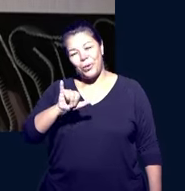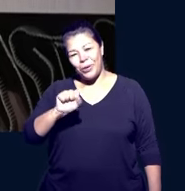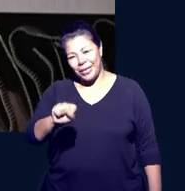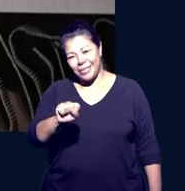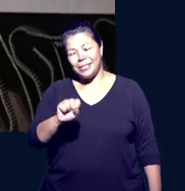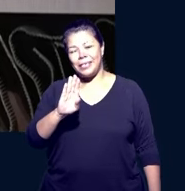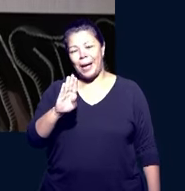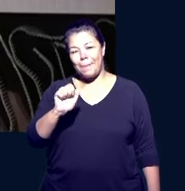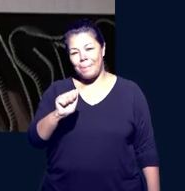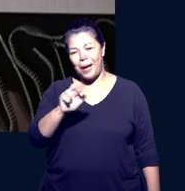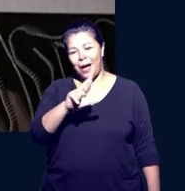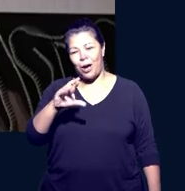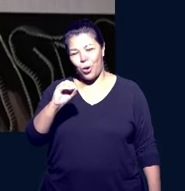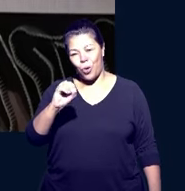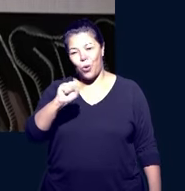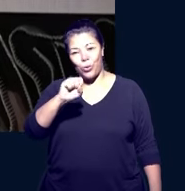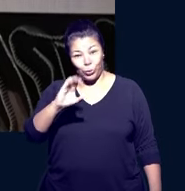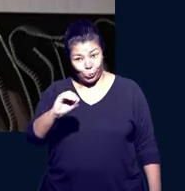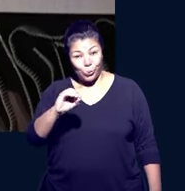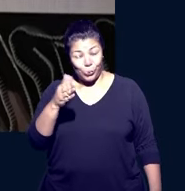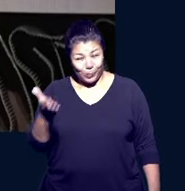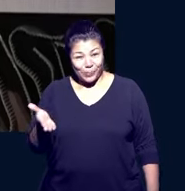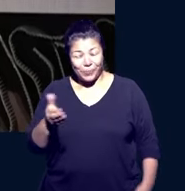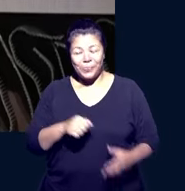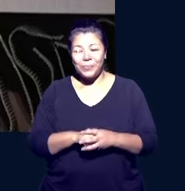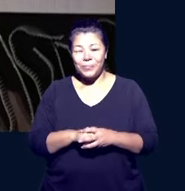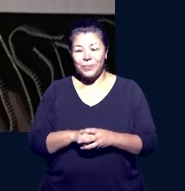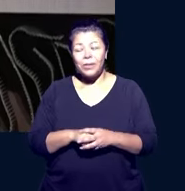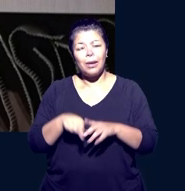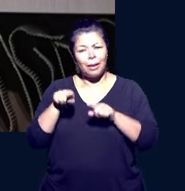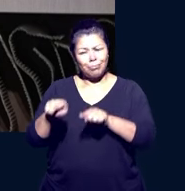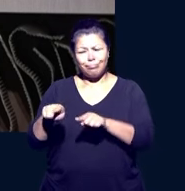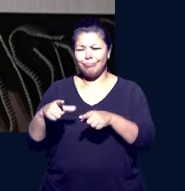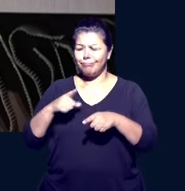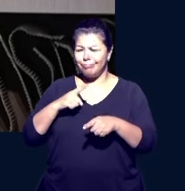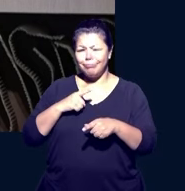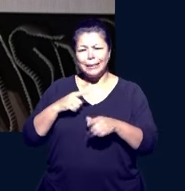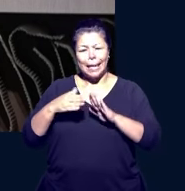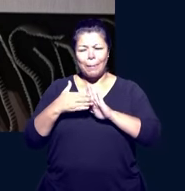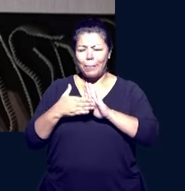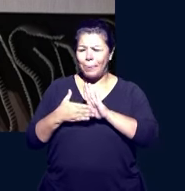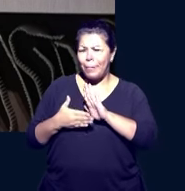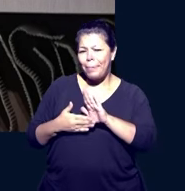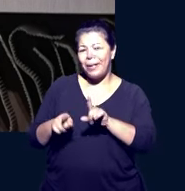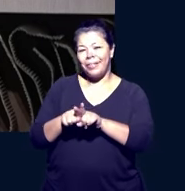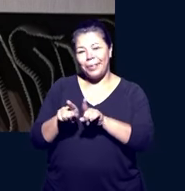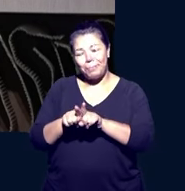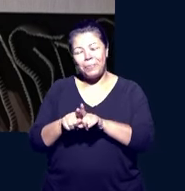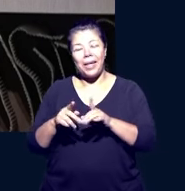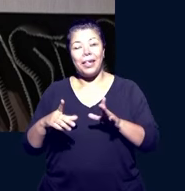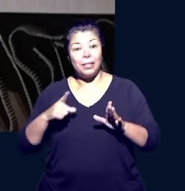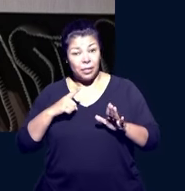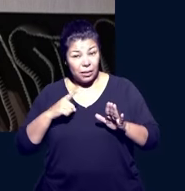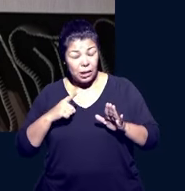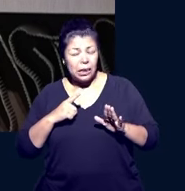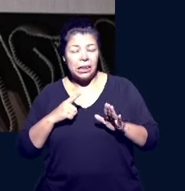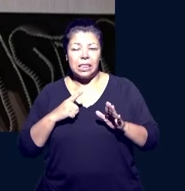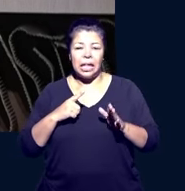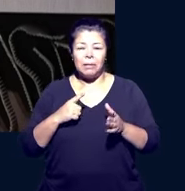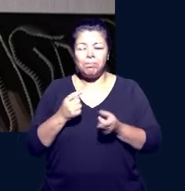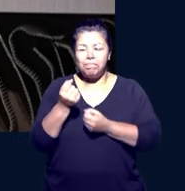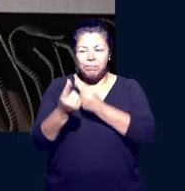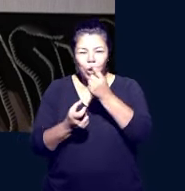temas os polêmicos mas uma uma agenda de Equilíbrio uma agenda de